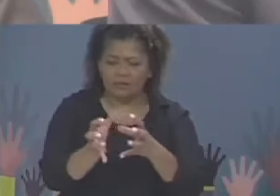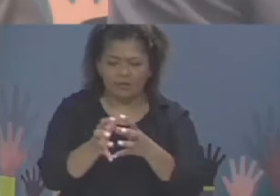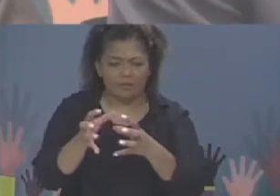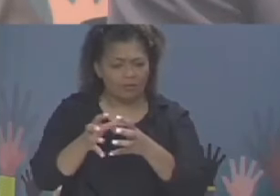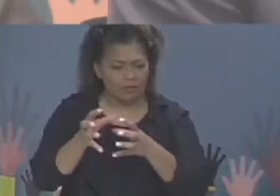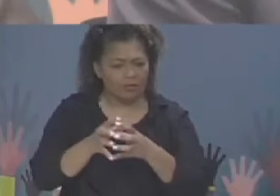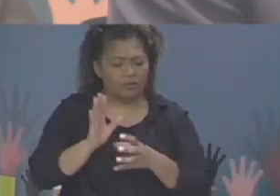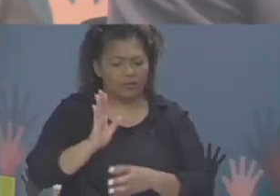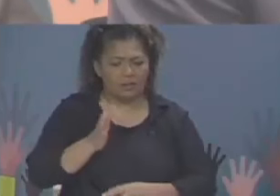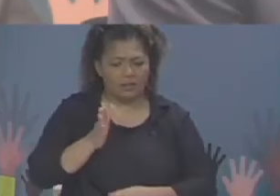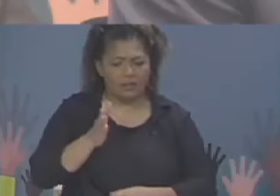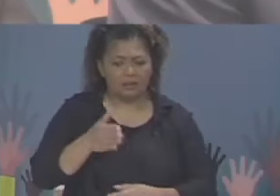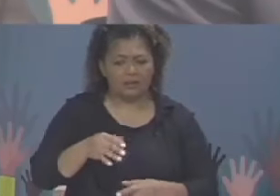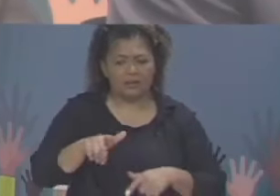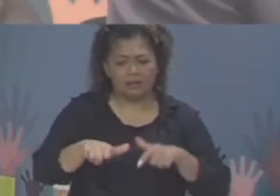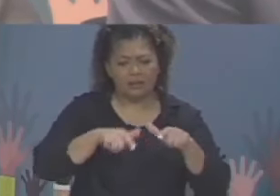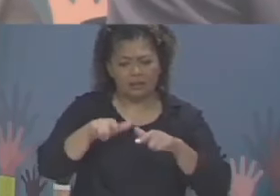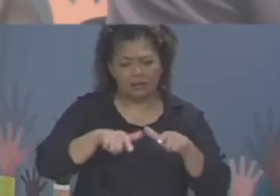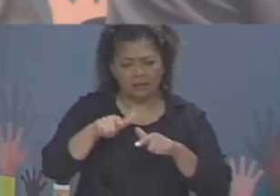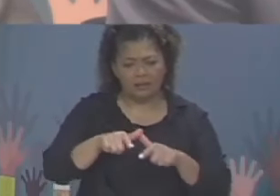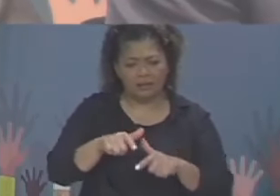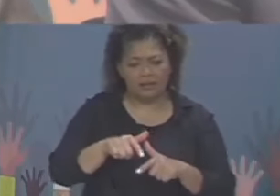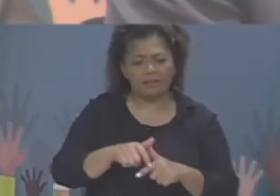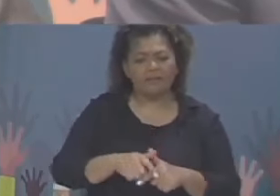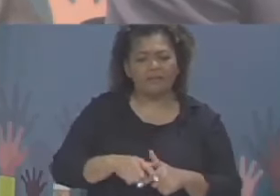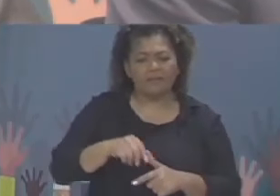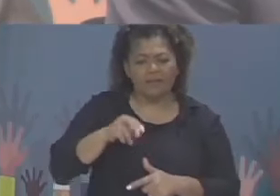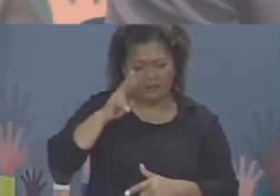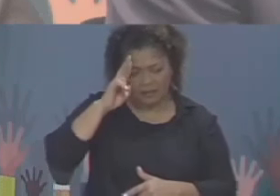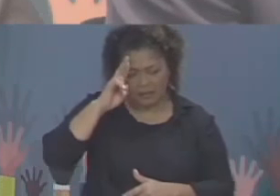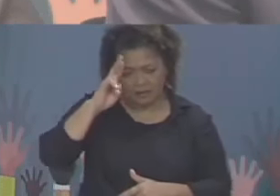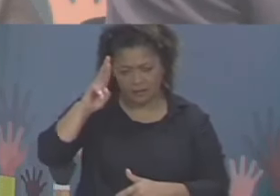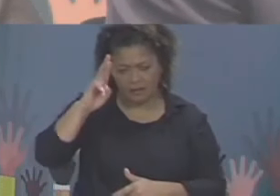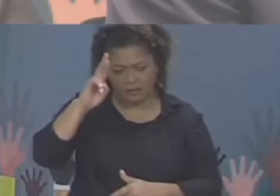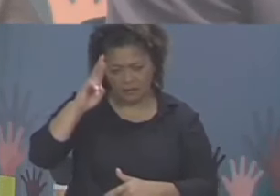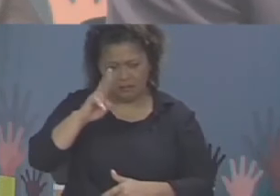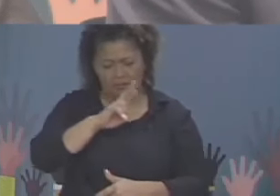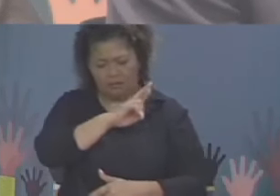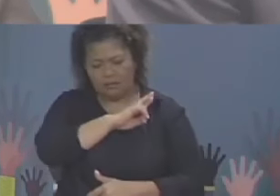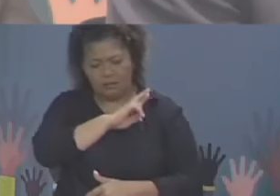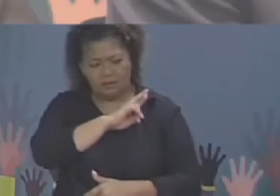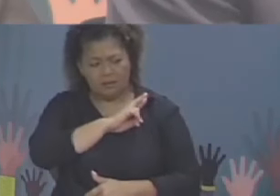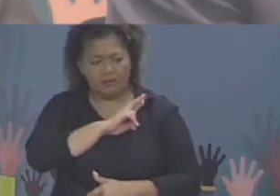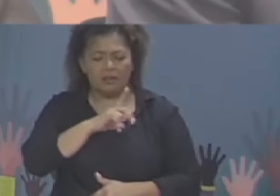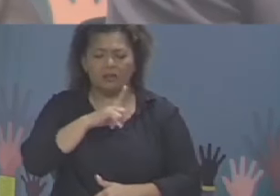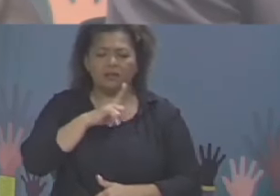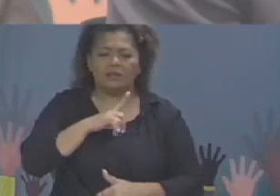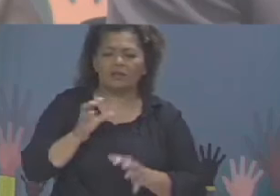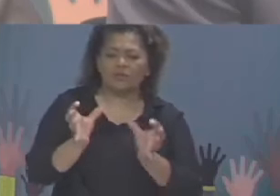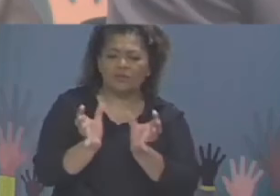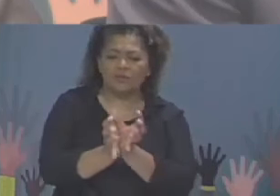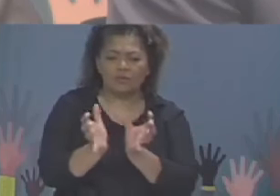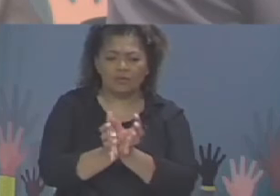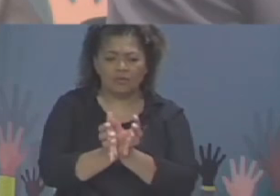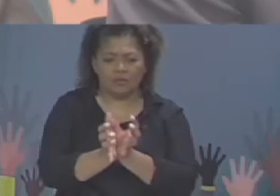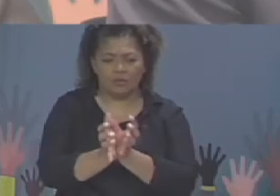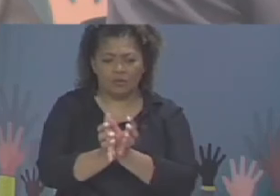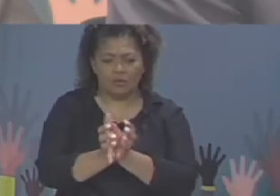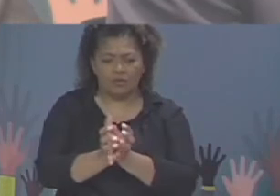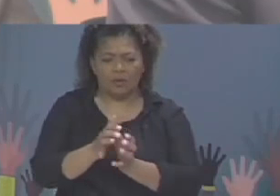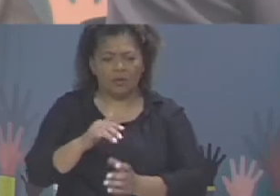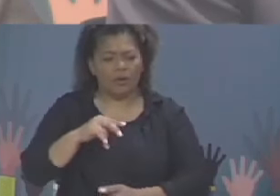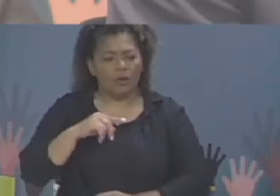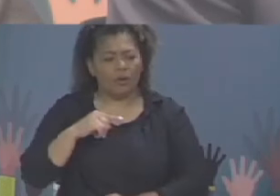na gestão do Conselho Federal de Psicologia, mas nós não constituímos um grupo verticalizado politicamente. Nós nos pautamos